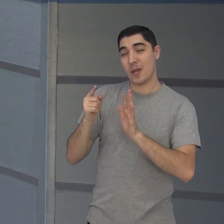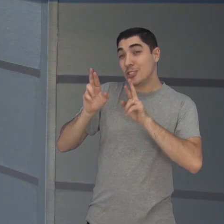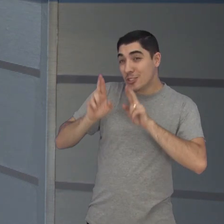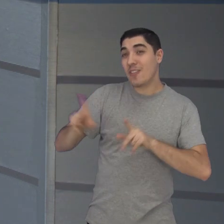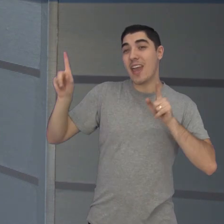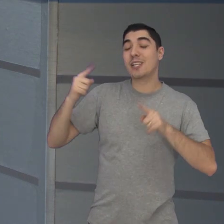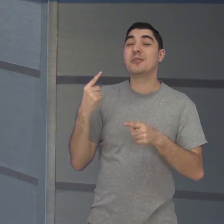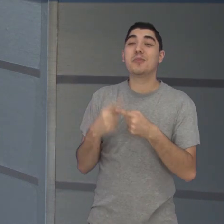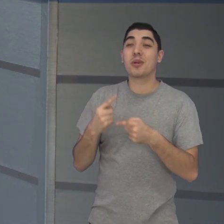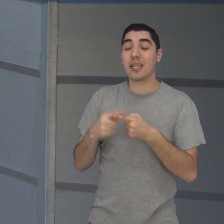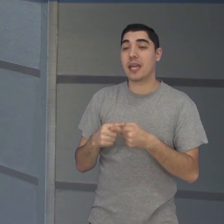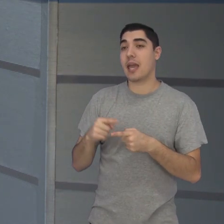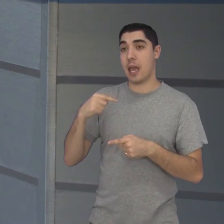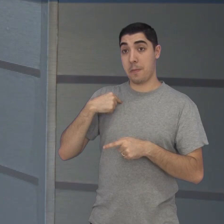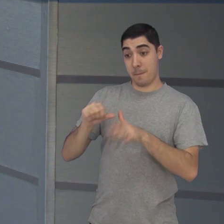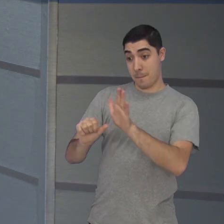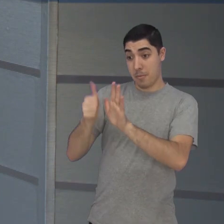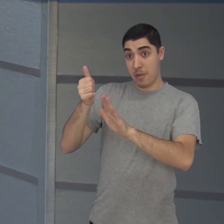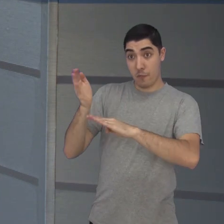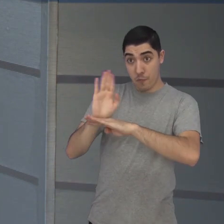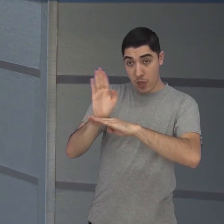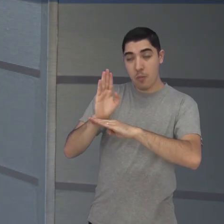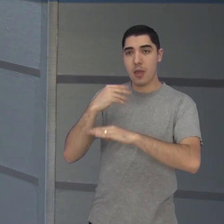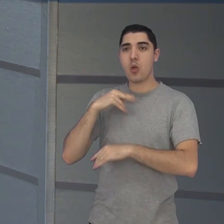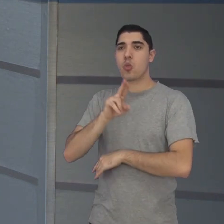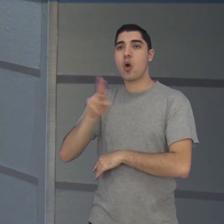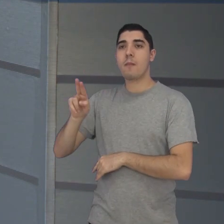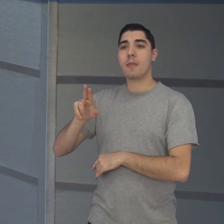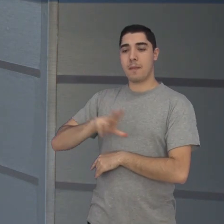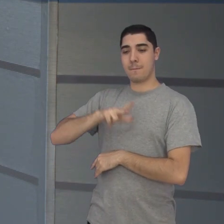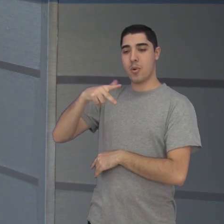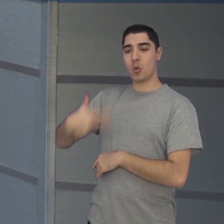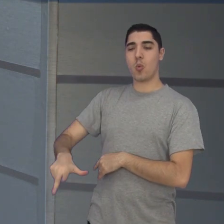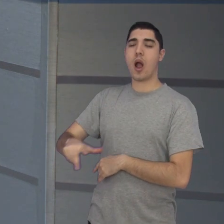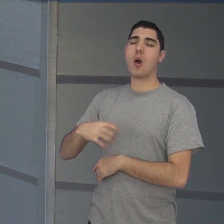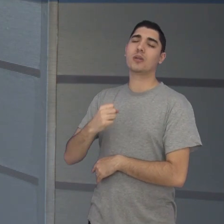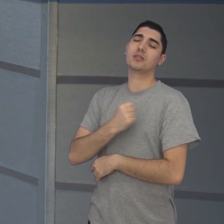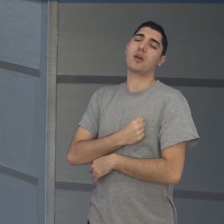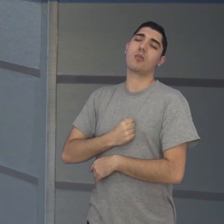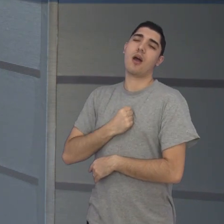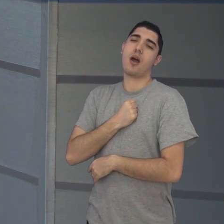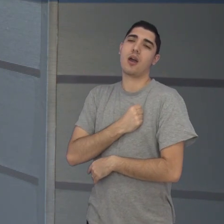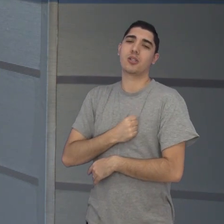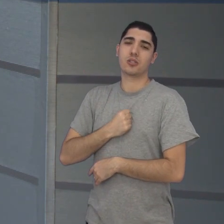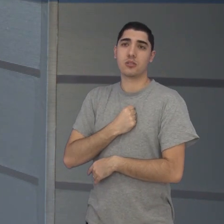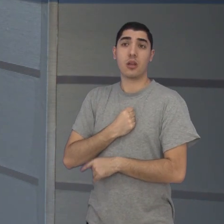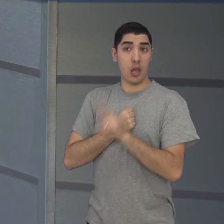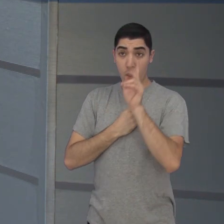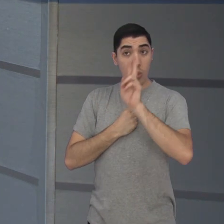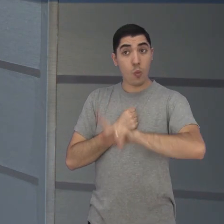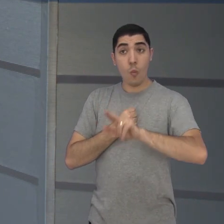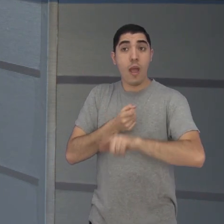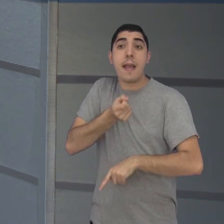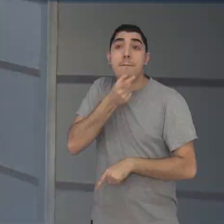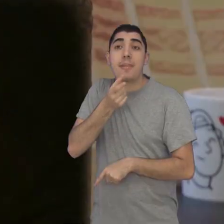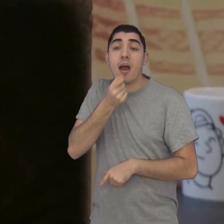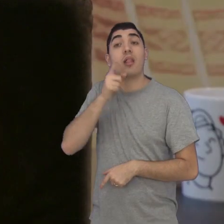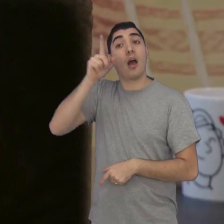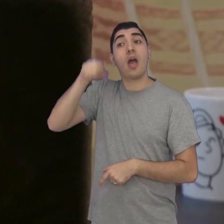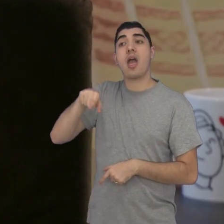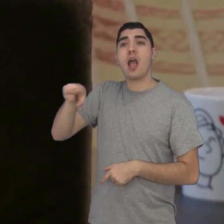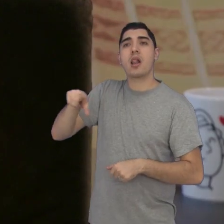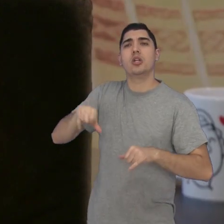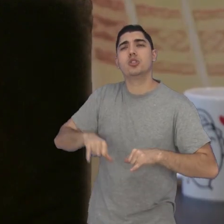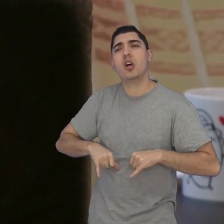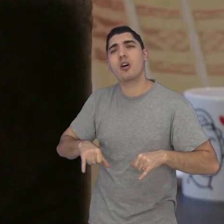porque o primeiro filme que eu assisti do Mazzaropi é o Portugal, Minha Saudade. E não é nenhuma comédia, é